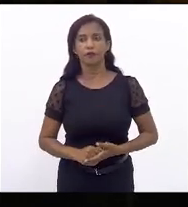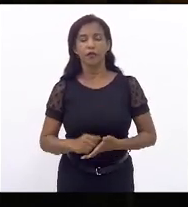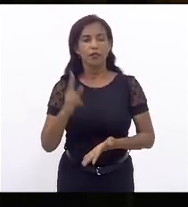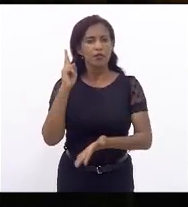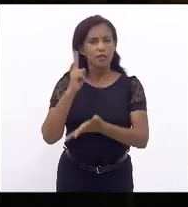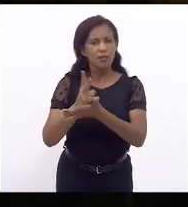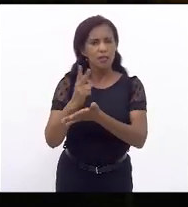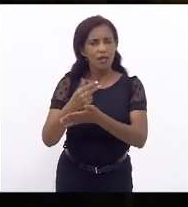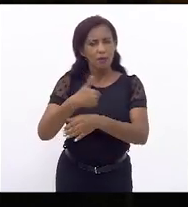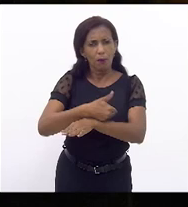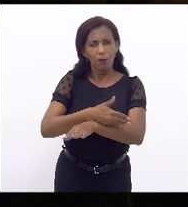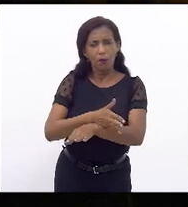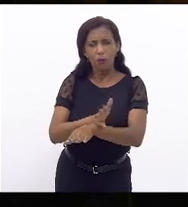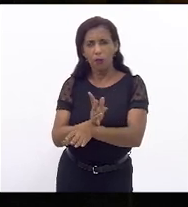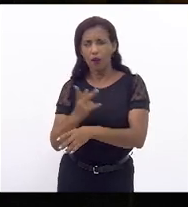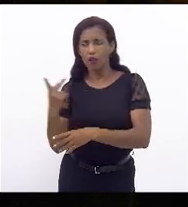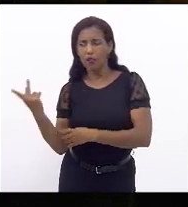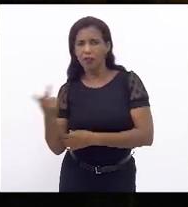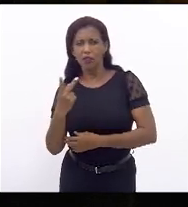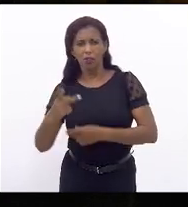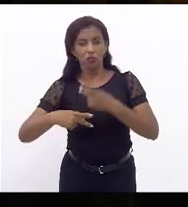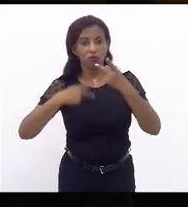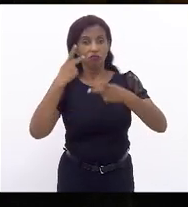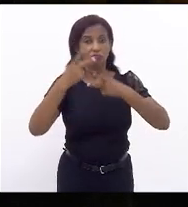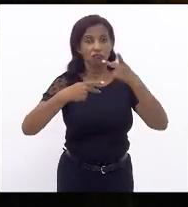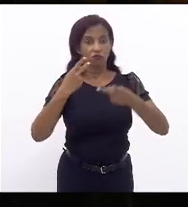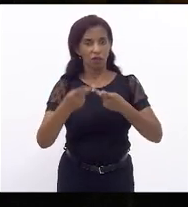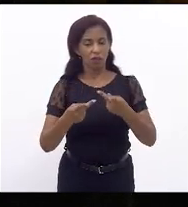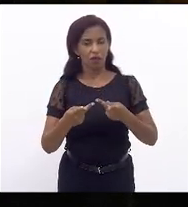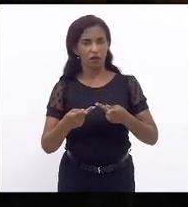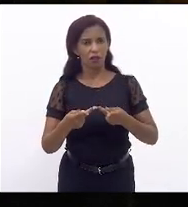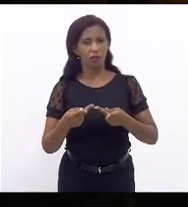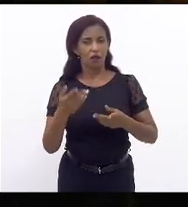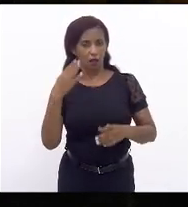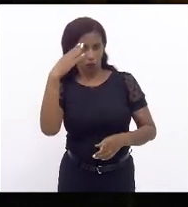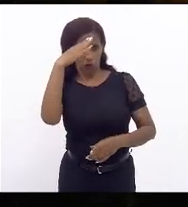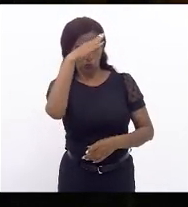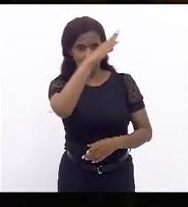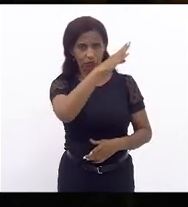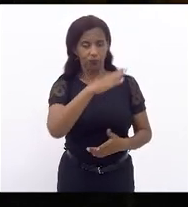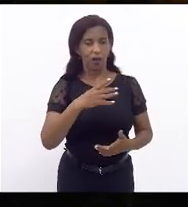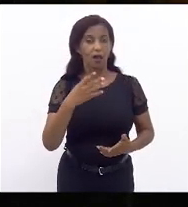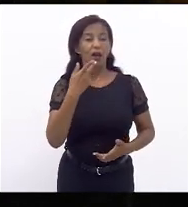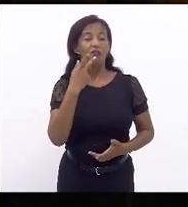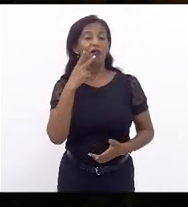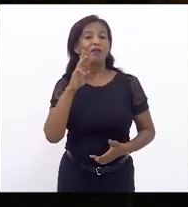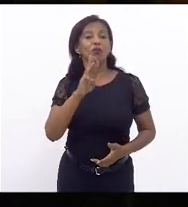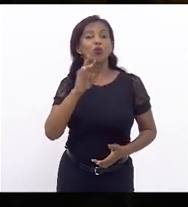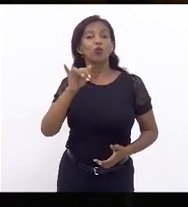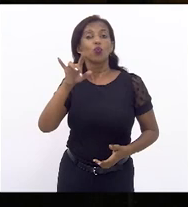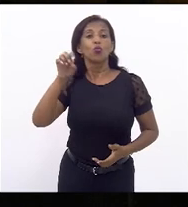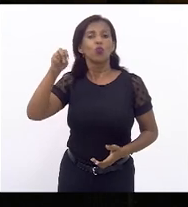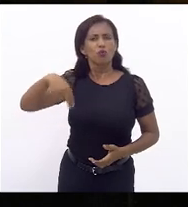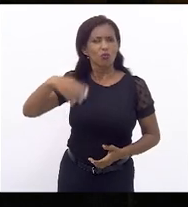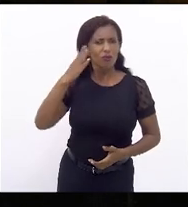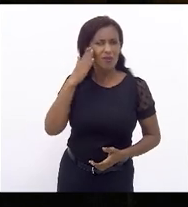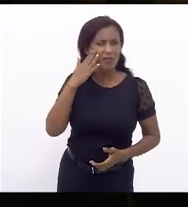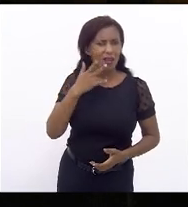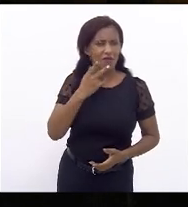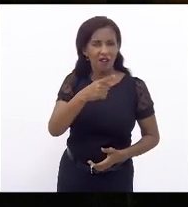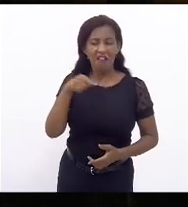as vezes que nós nos pronunciarmos em relação ao Wilson Witzel, sabe o que nós ouvíamos? Vocês estão